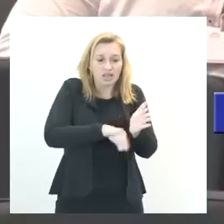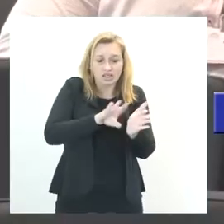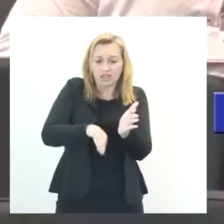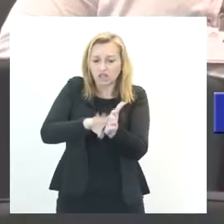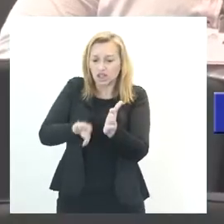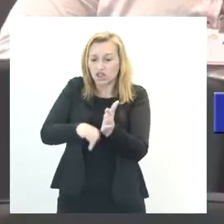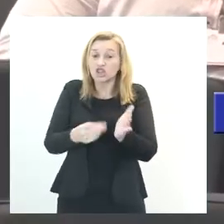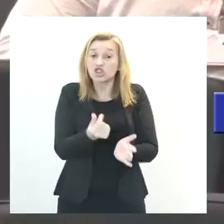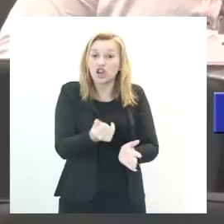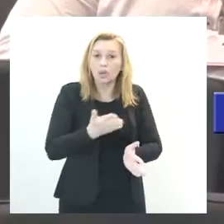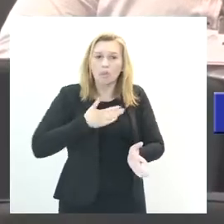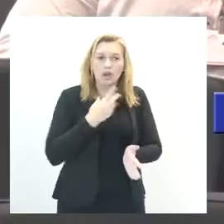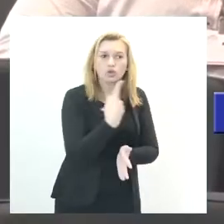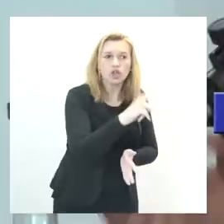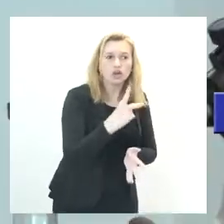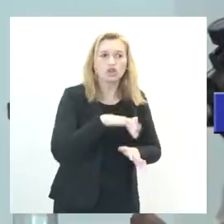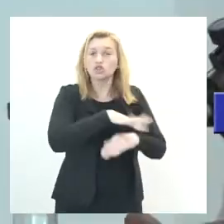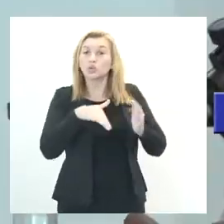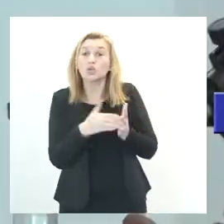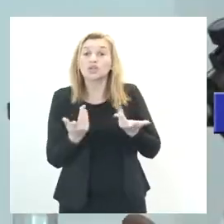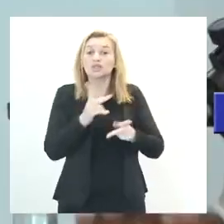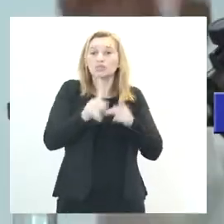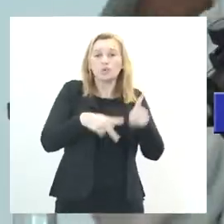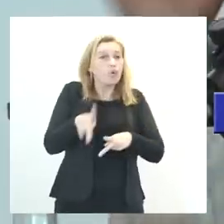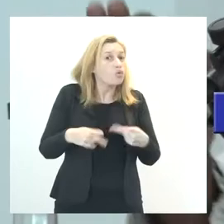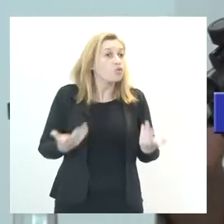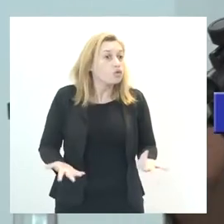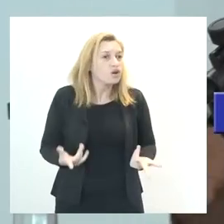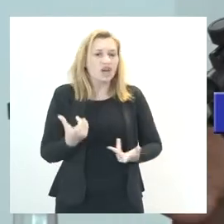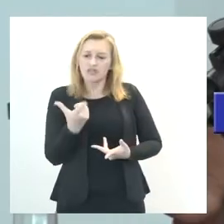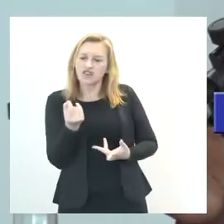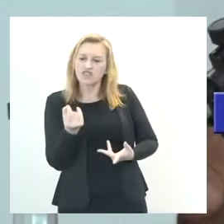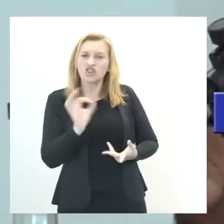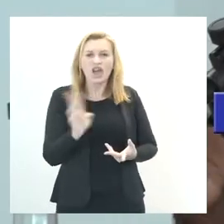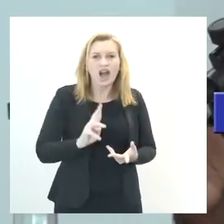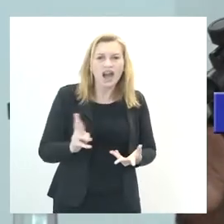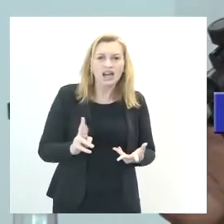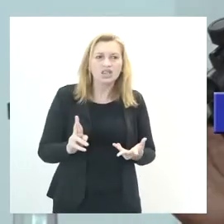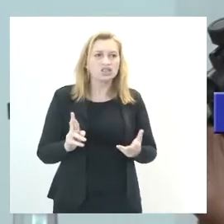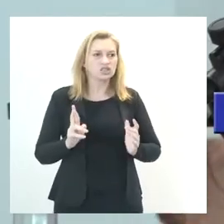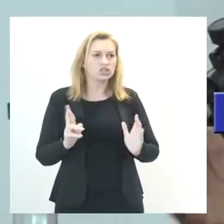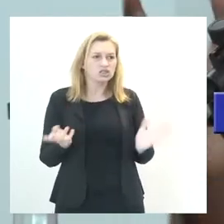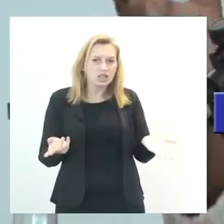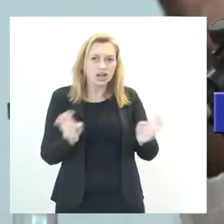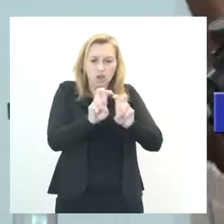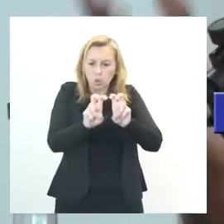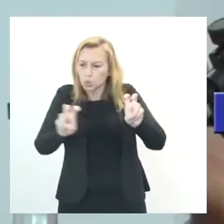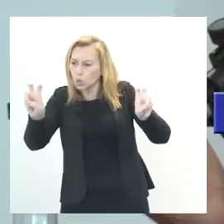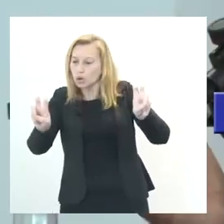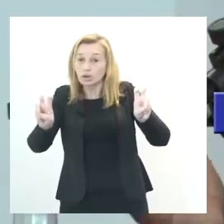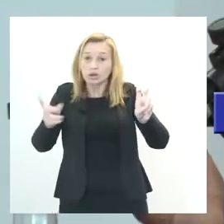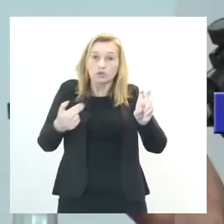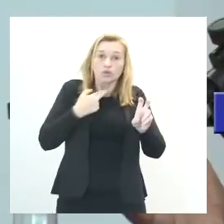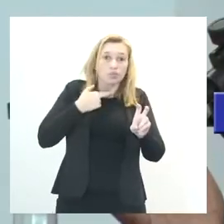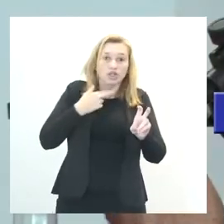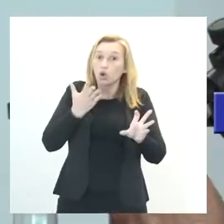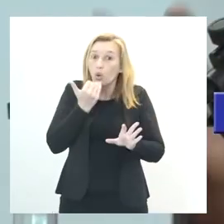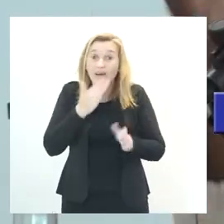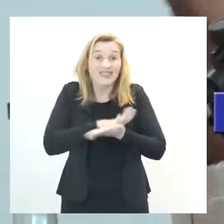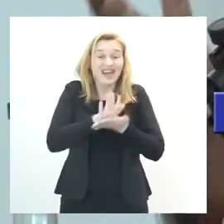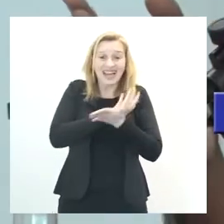todo mundo e o cara tem que pagar 180 de metrô 20 Jardim bojo como se pode nem comer